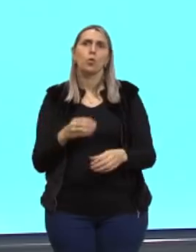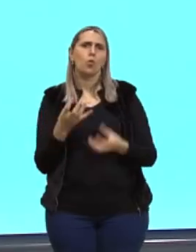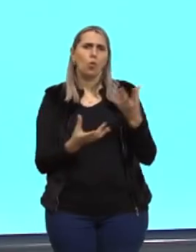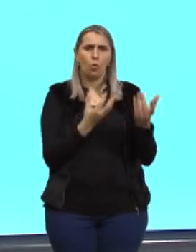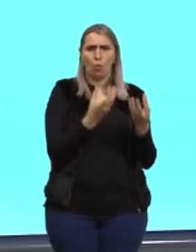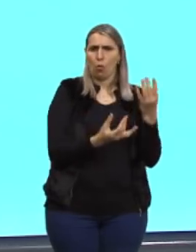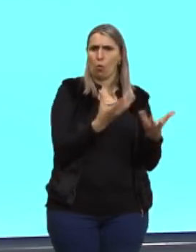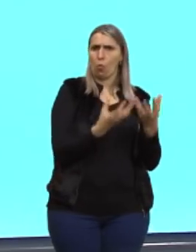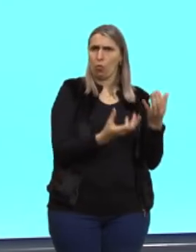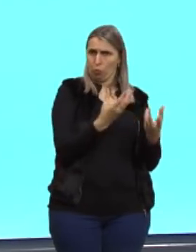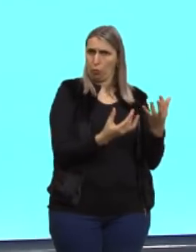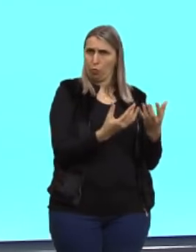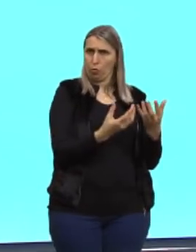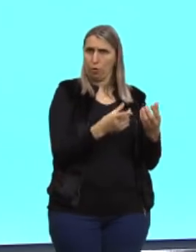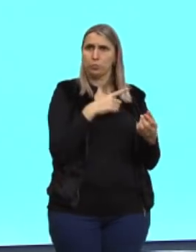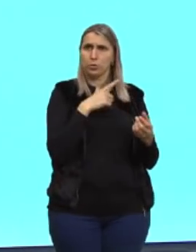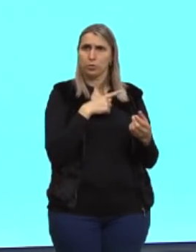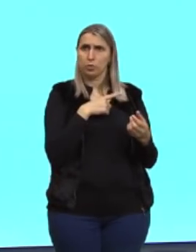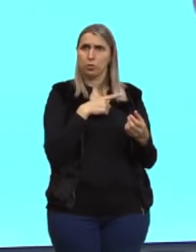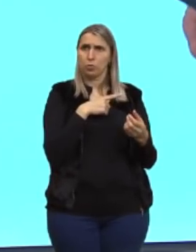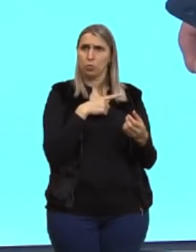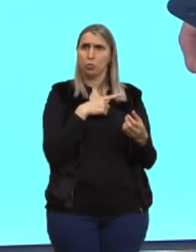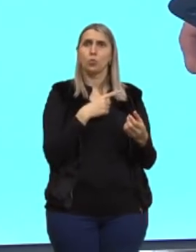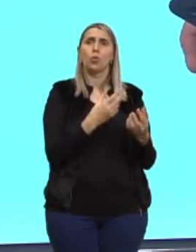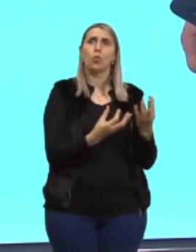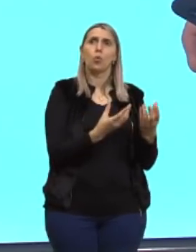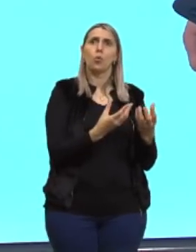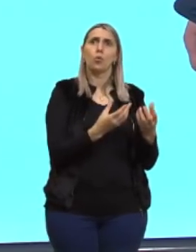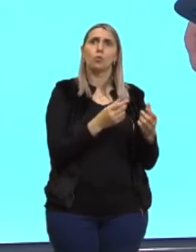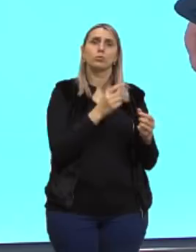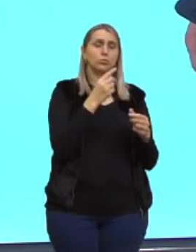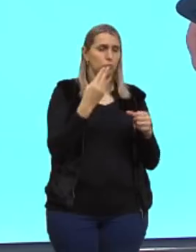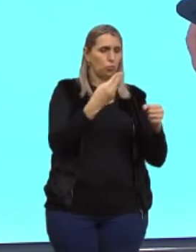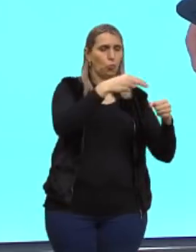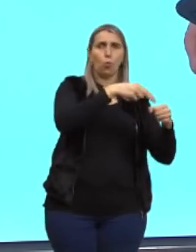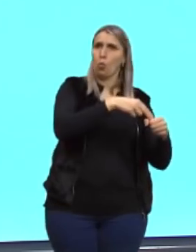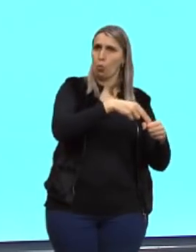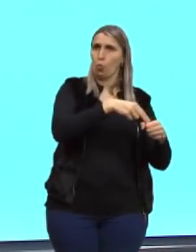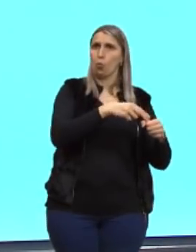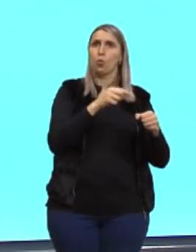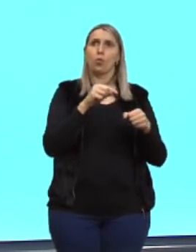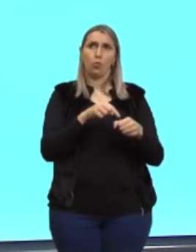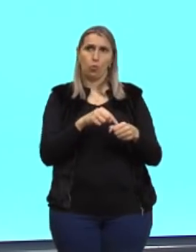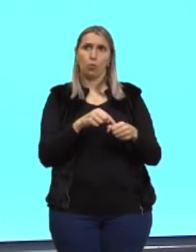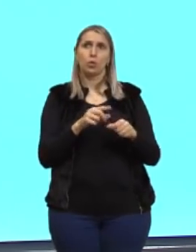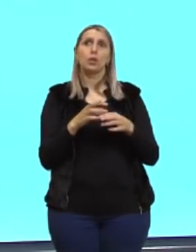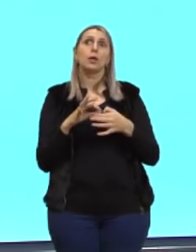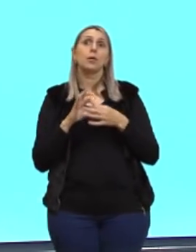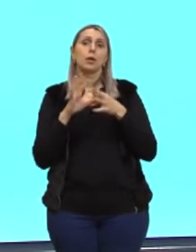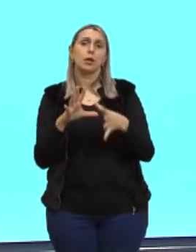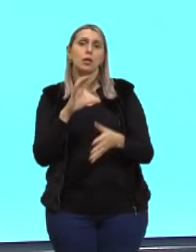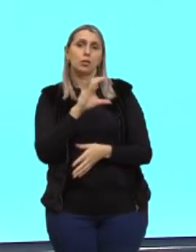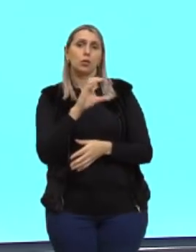ocorrer na parecer na presença de um componente de um combustível e liberando co2 e água